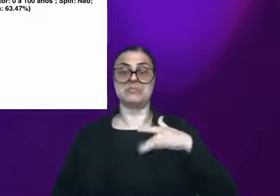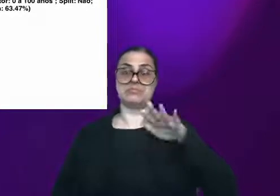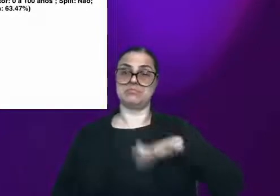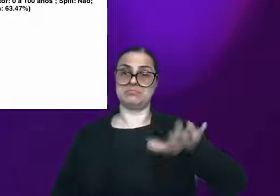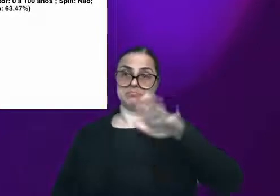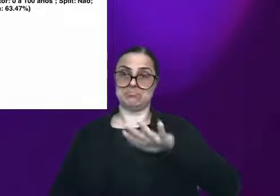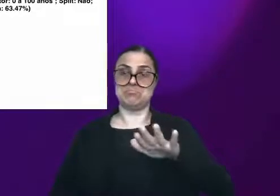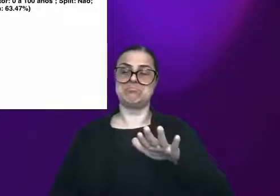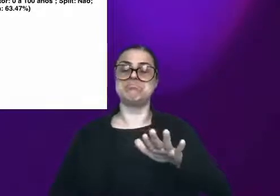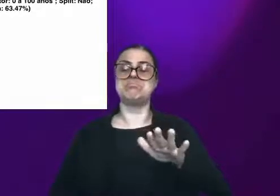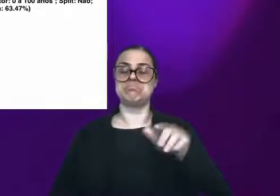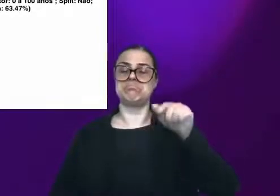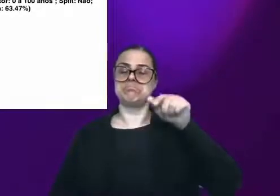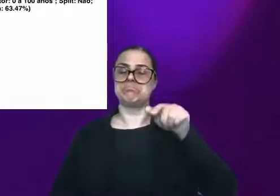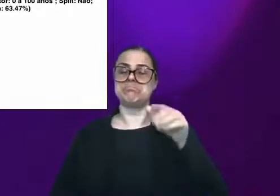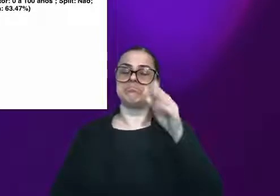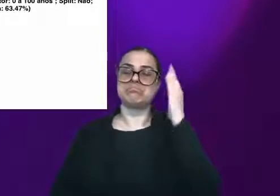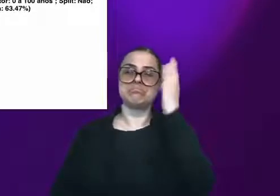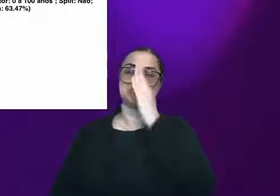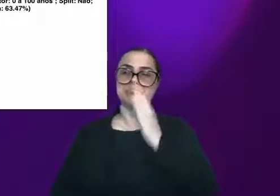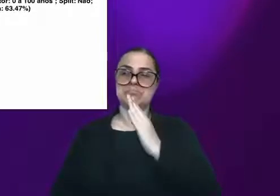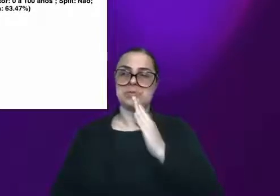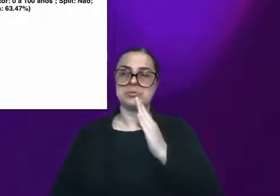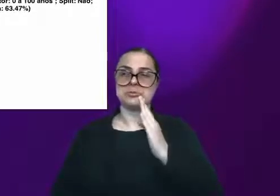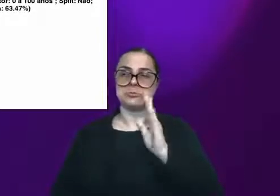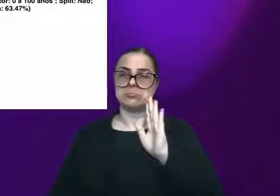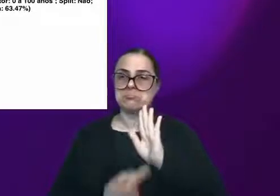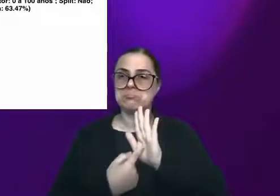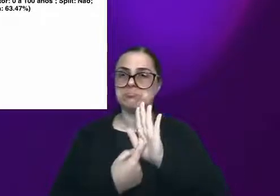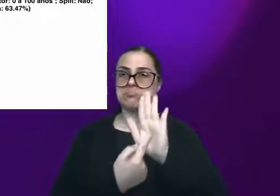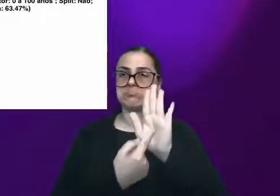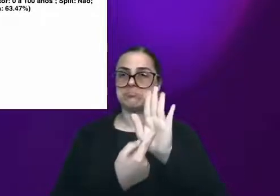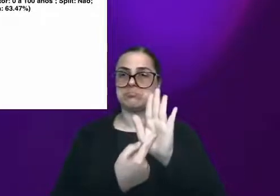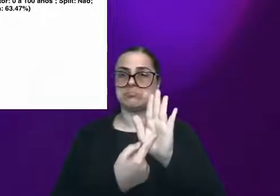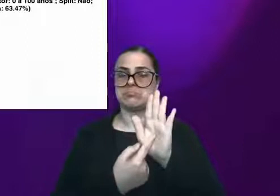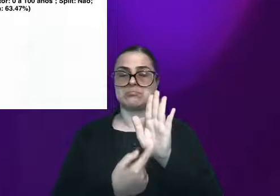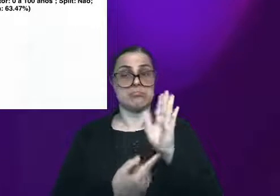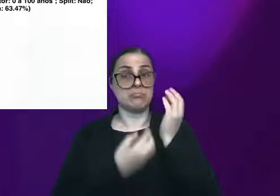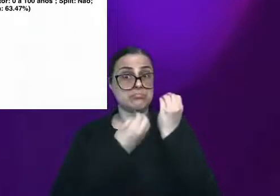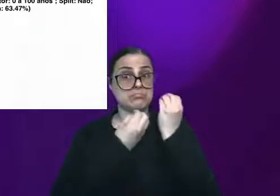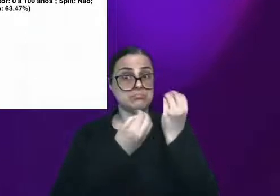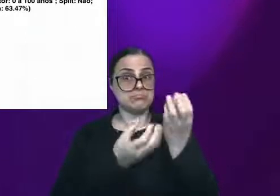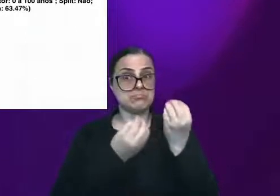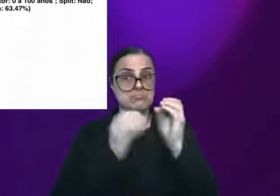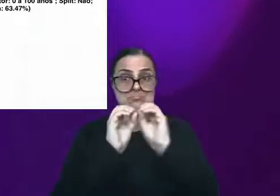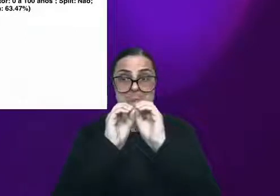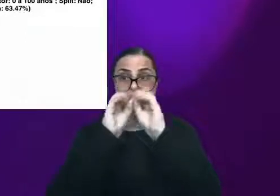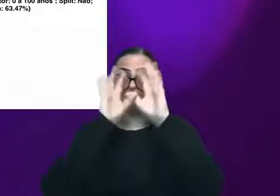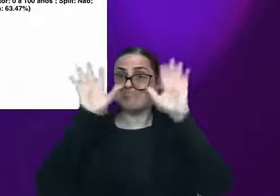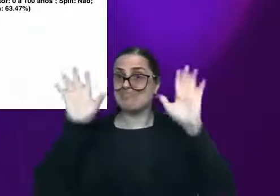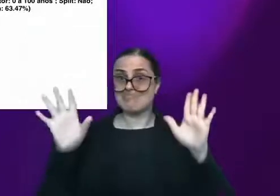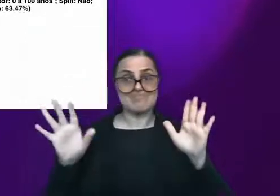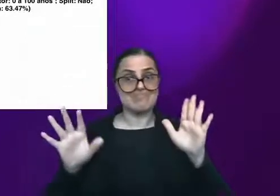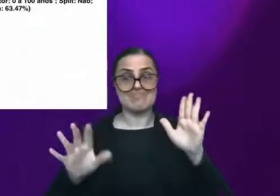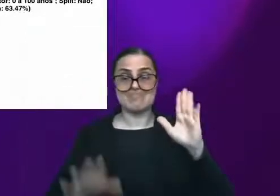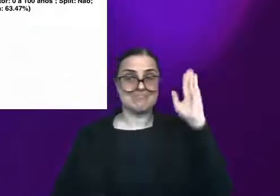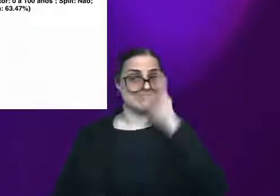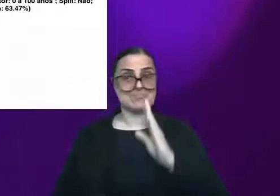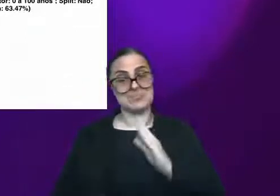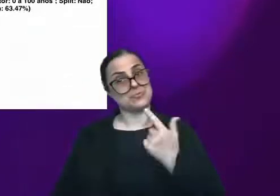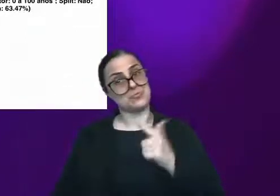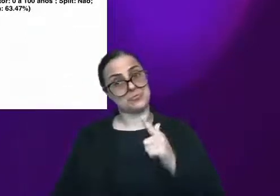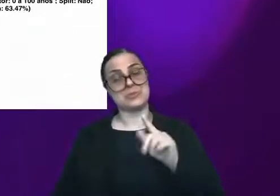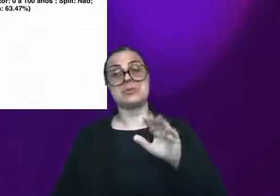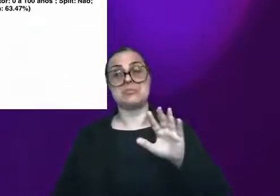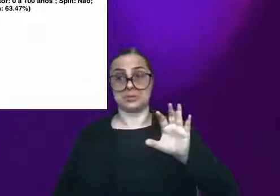fígado realizado no Brasil. Eu não consigo esse dado dessa maneira precisa em termos de Brasil, mas aqui em São Paulo a